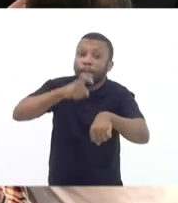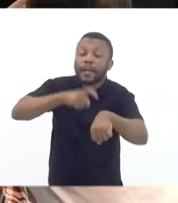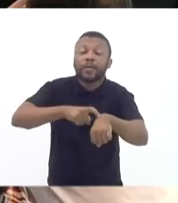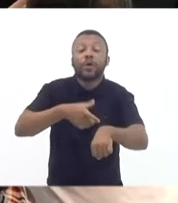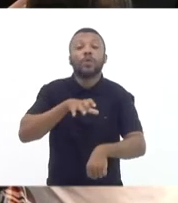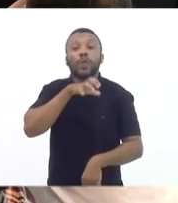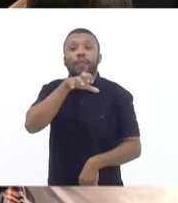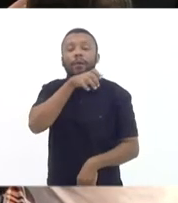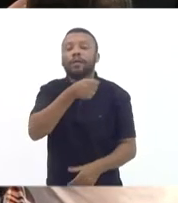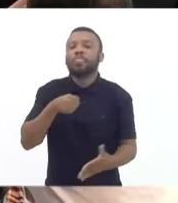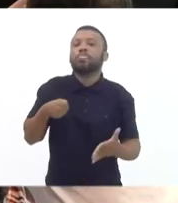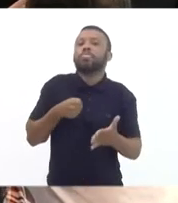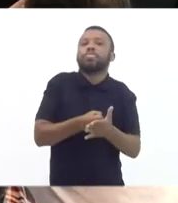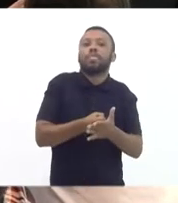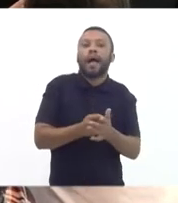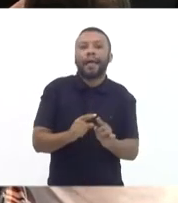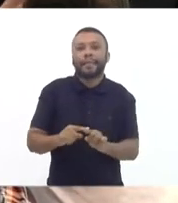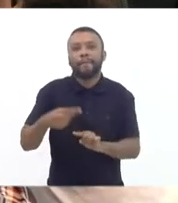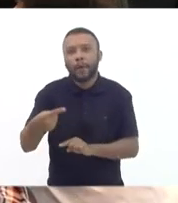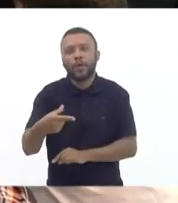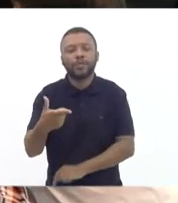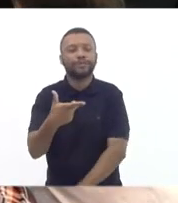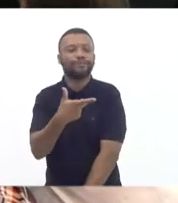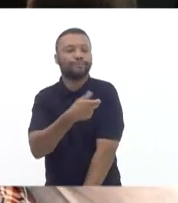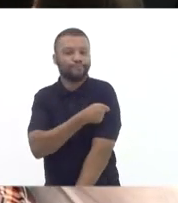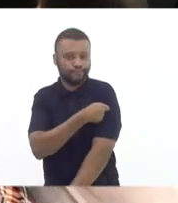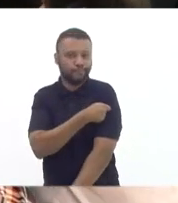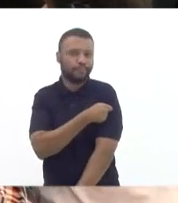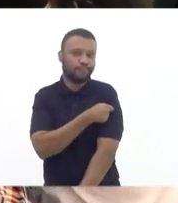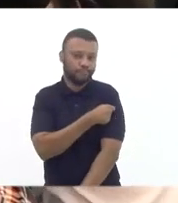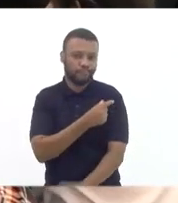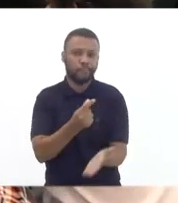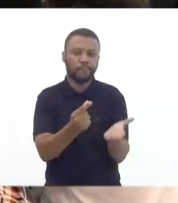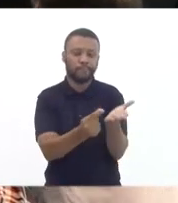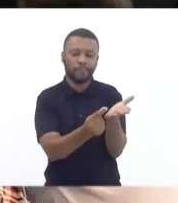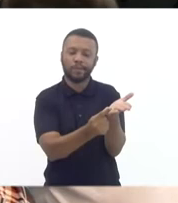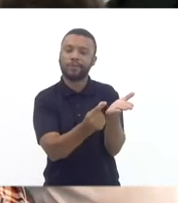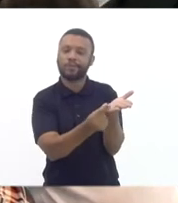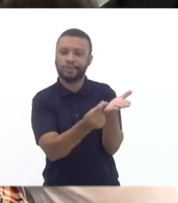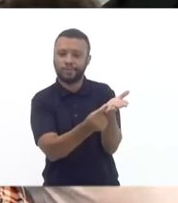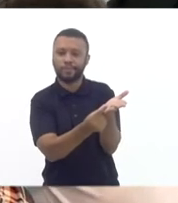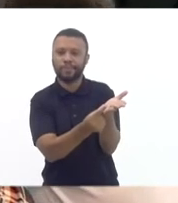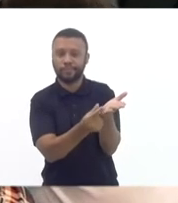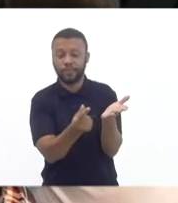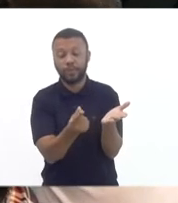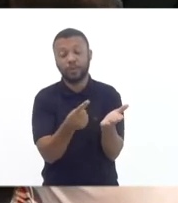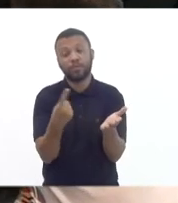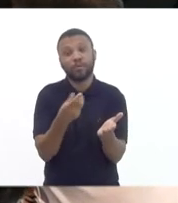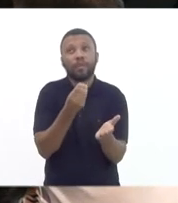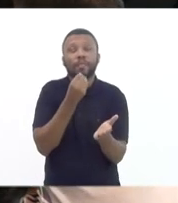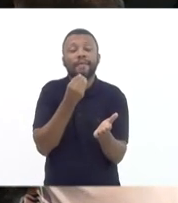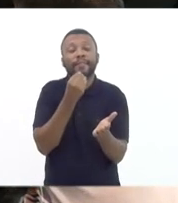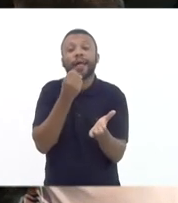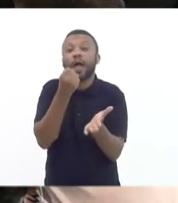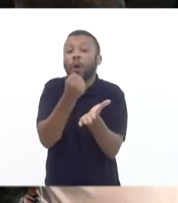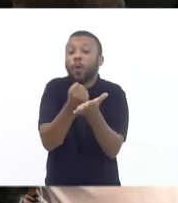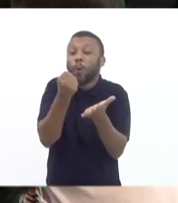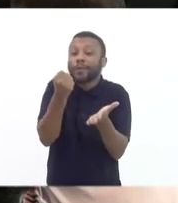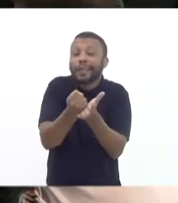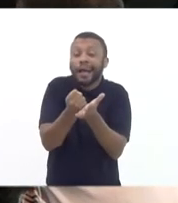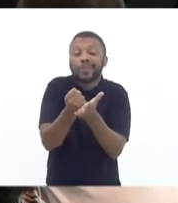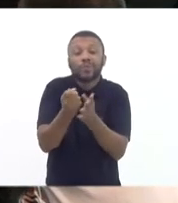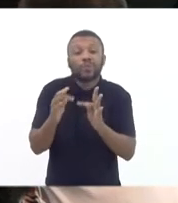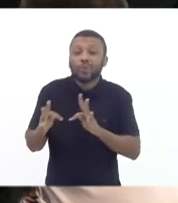atropelado para depois microchipá-lo. Isso aí deveria estar em todos os contratos de concessão do Brasil, né?